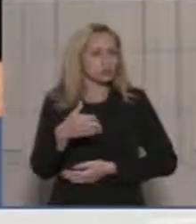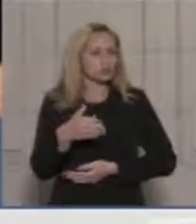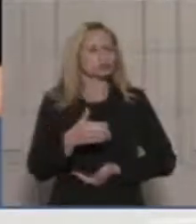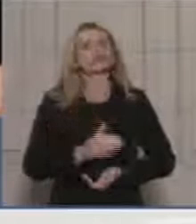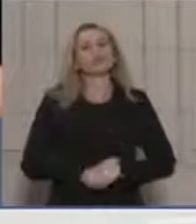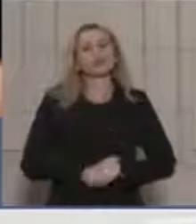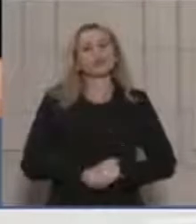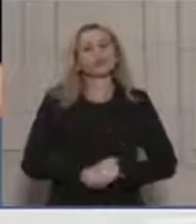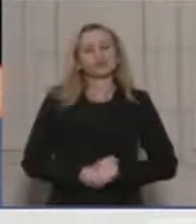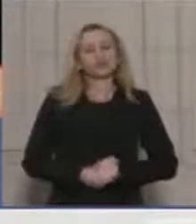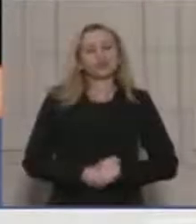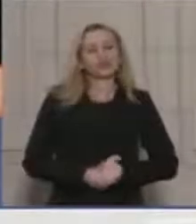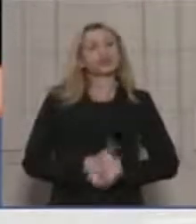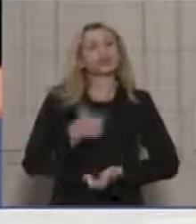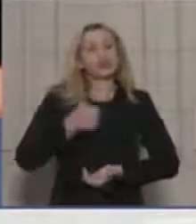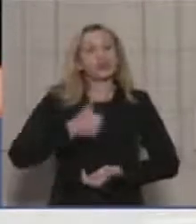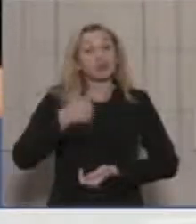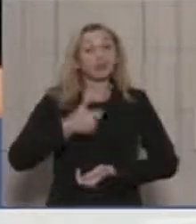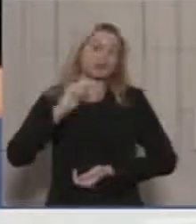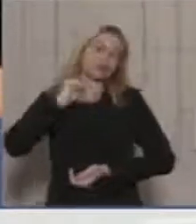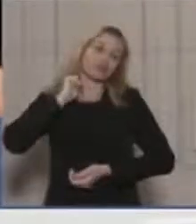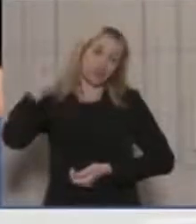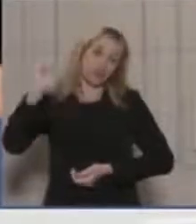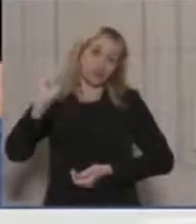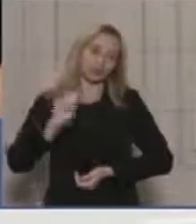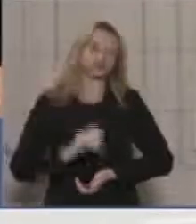comicamente, 1º de abril.